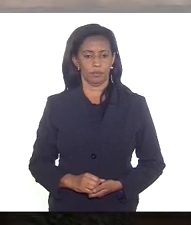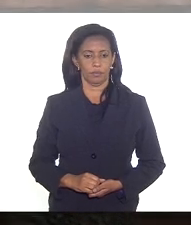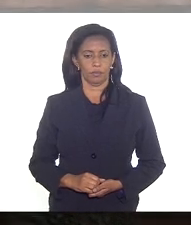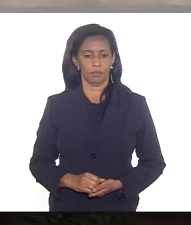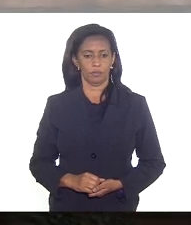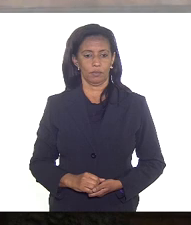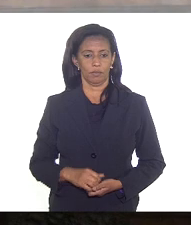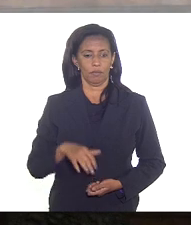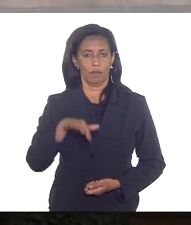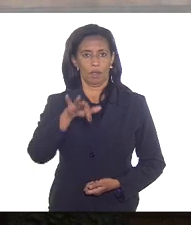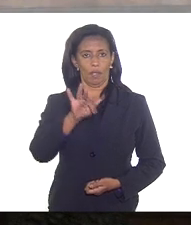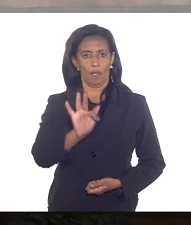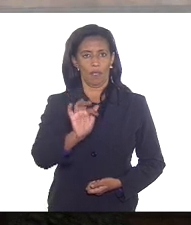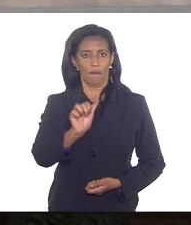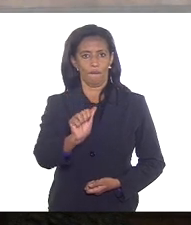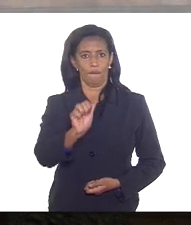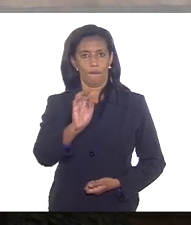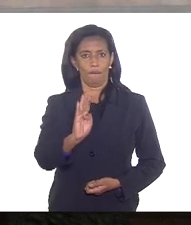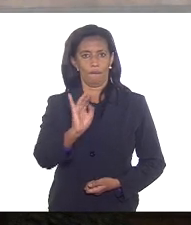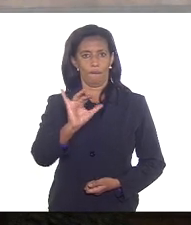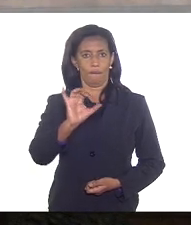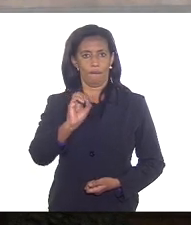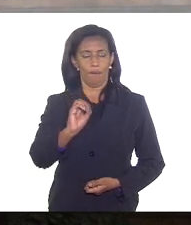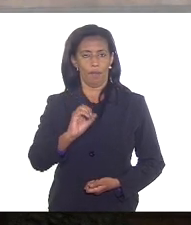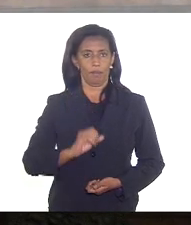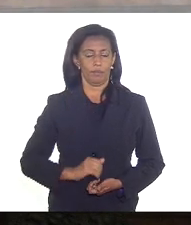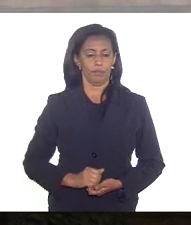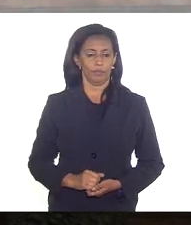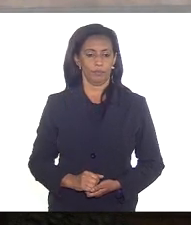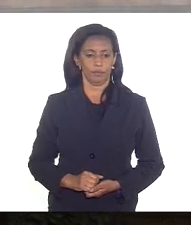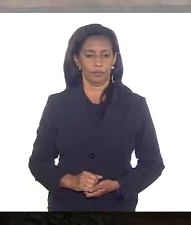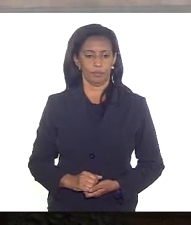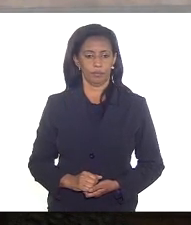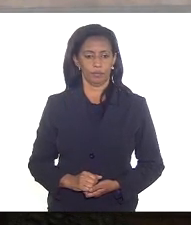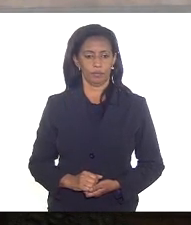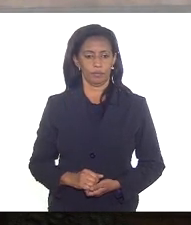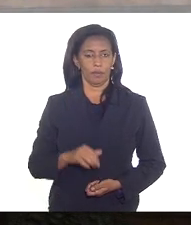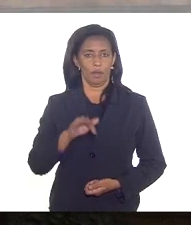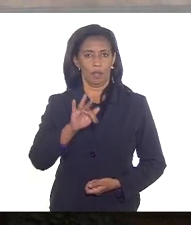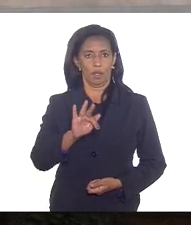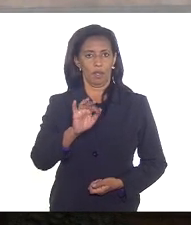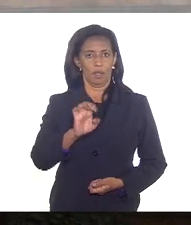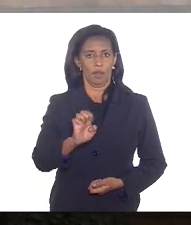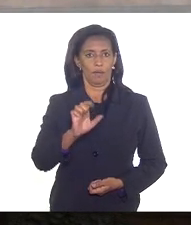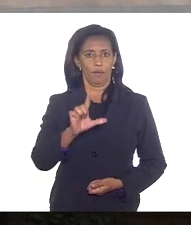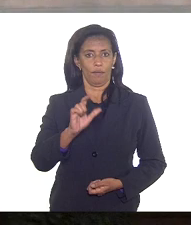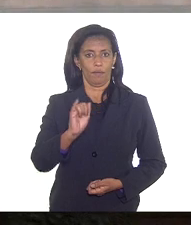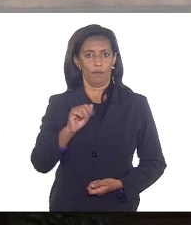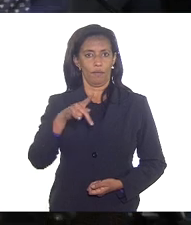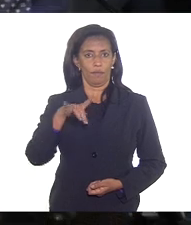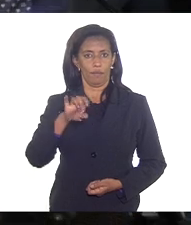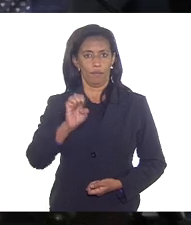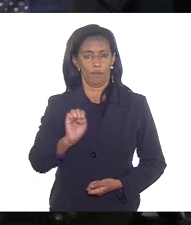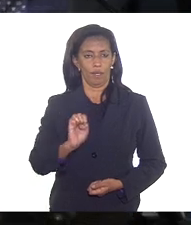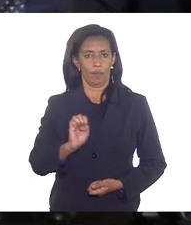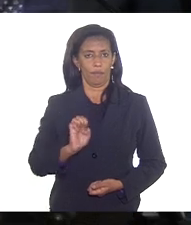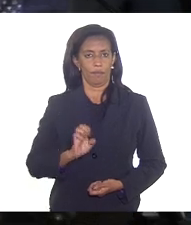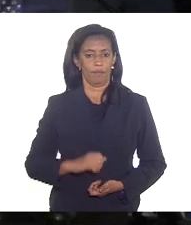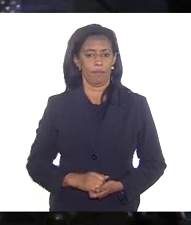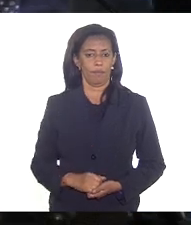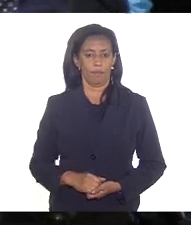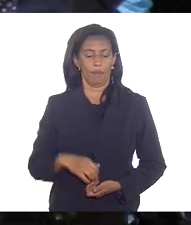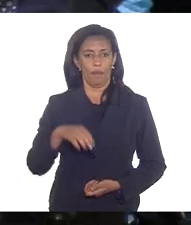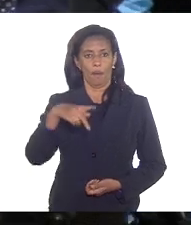o deputado Fábio Silva Deputado Fábio Silva Deputado Felipe Soares deputado Felipe